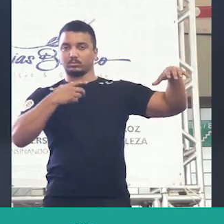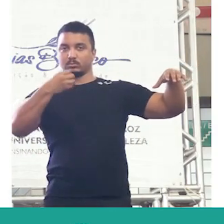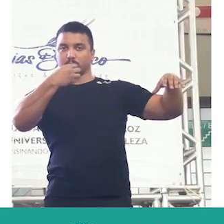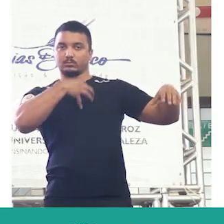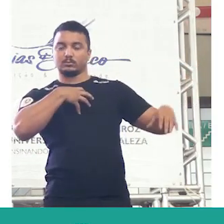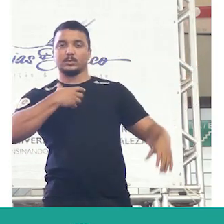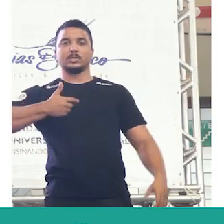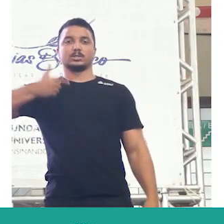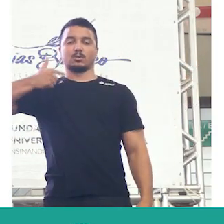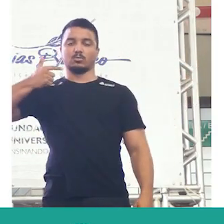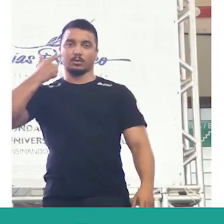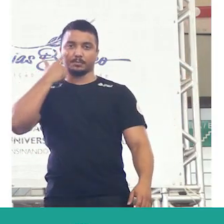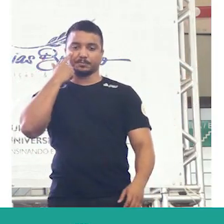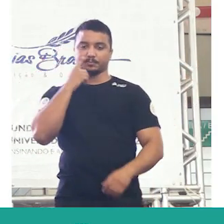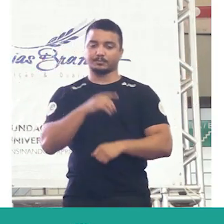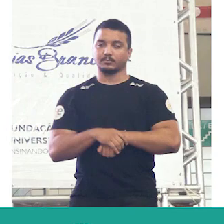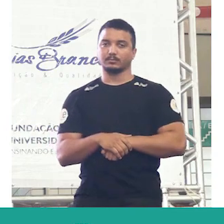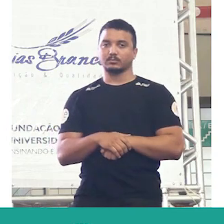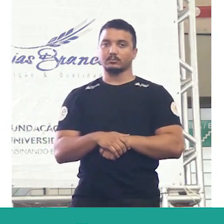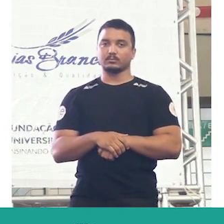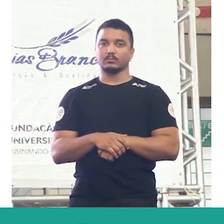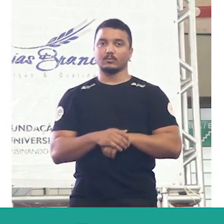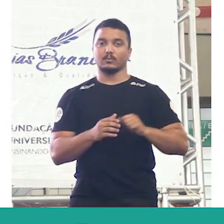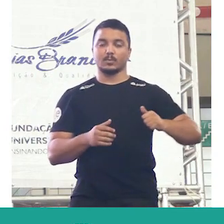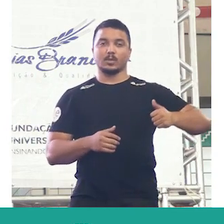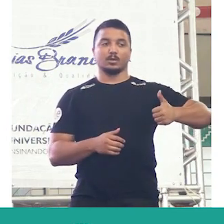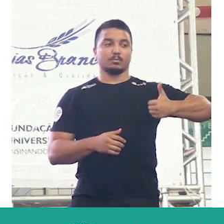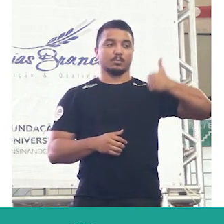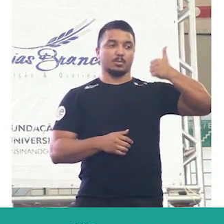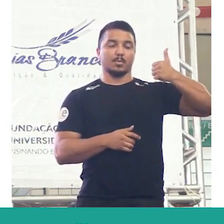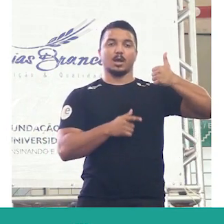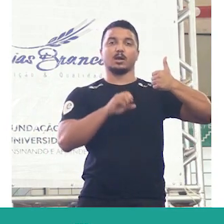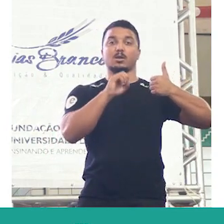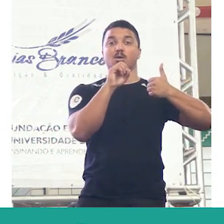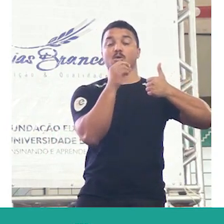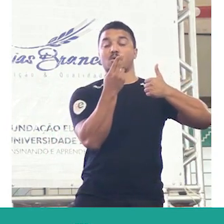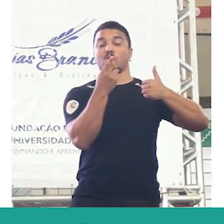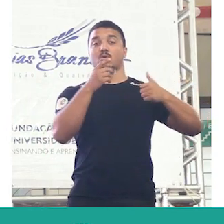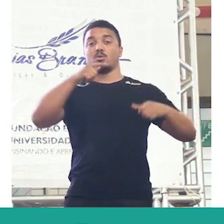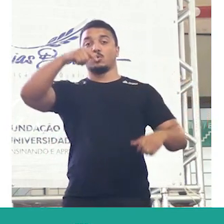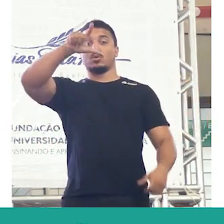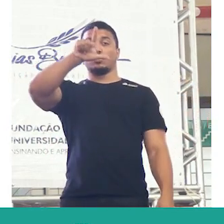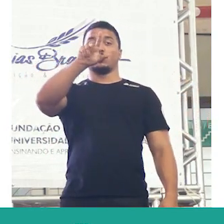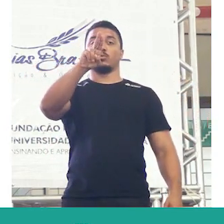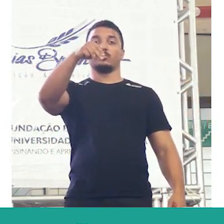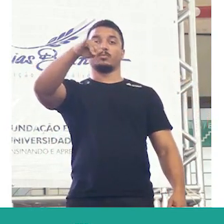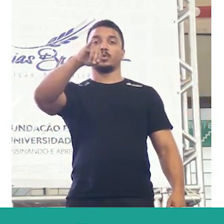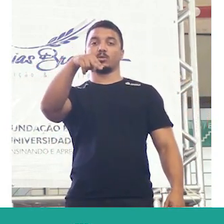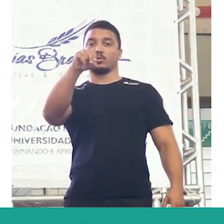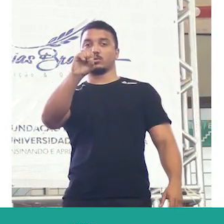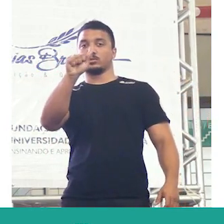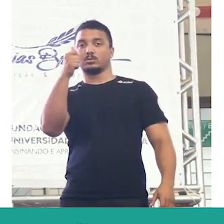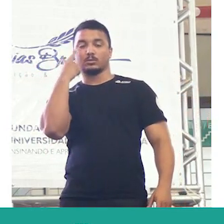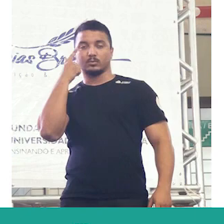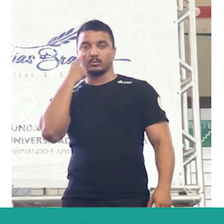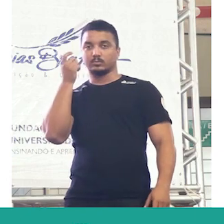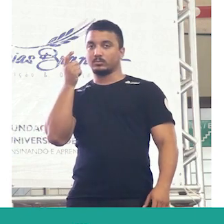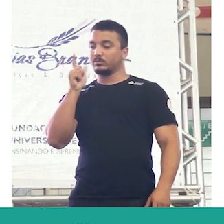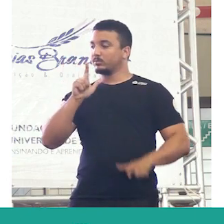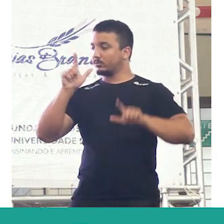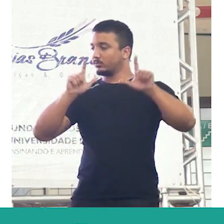tela. Fonte de luz primária ou luminosa são aquelas que produzem luz própria. Olha aí para a